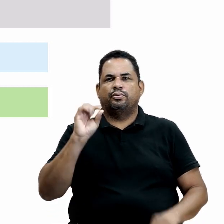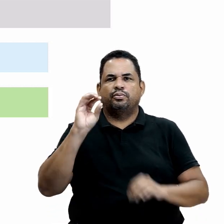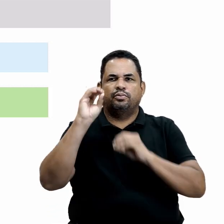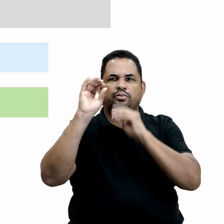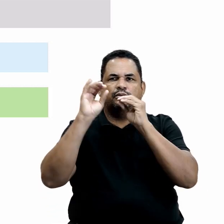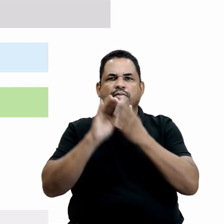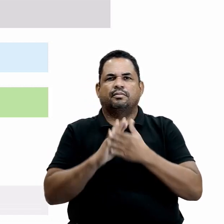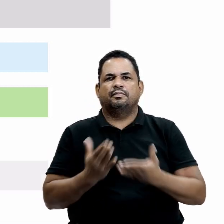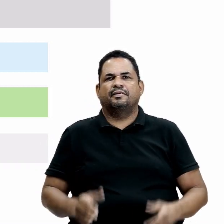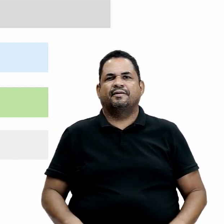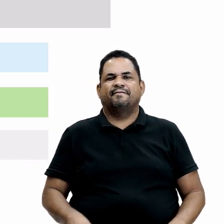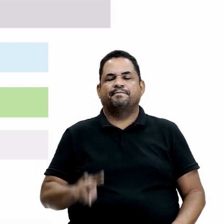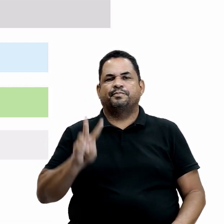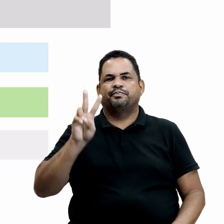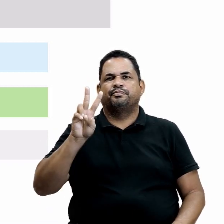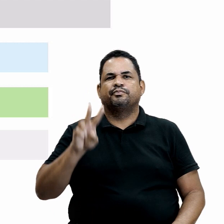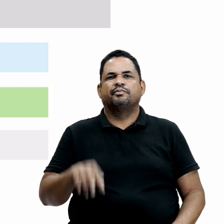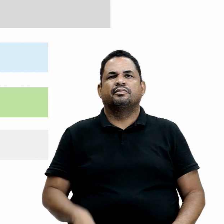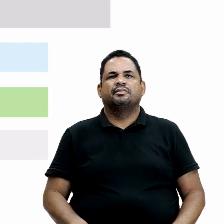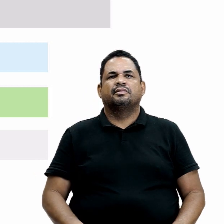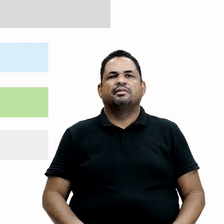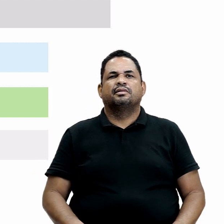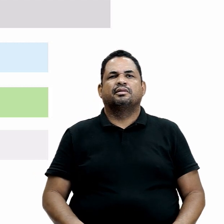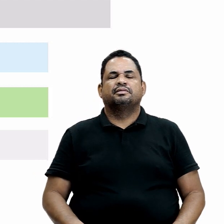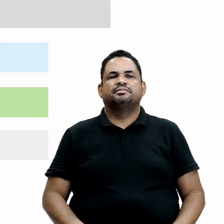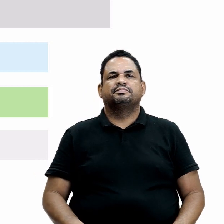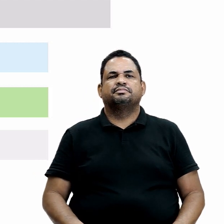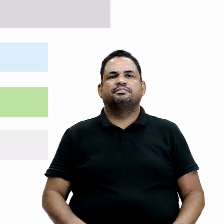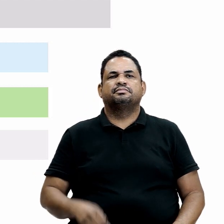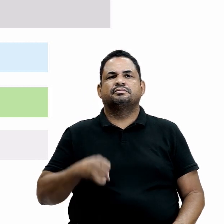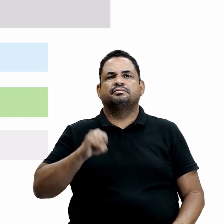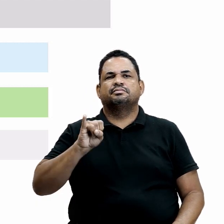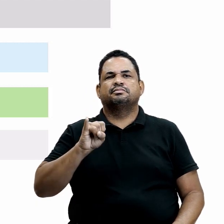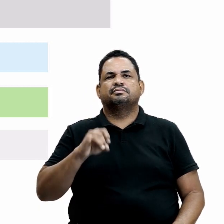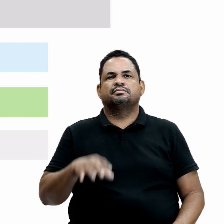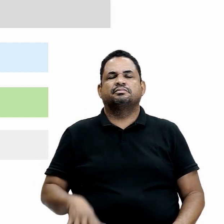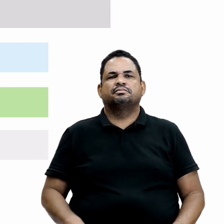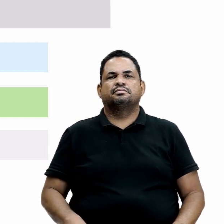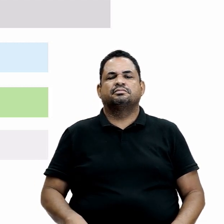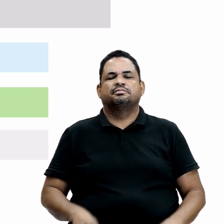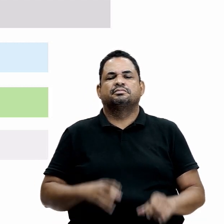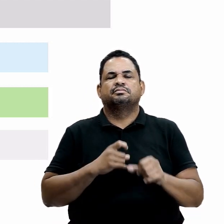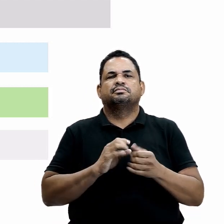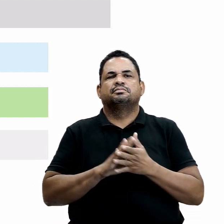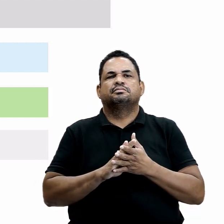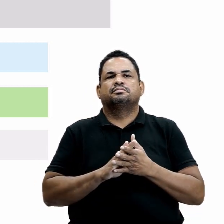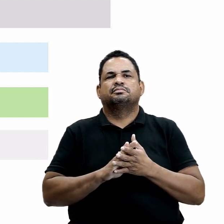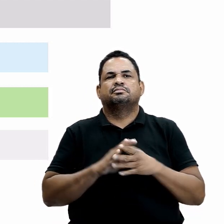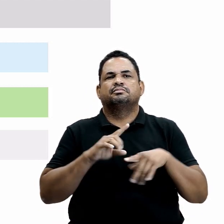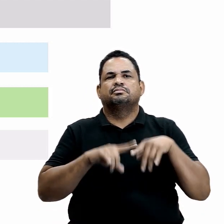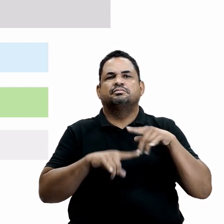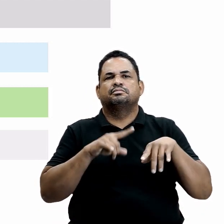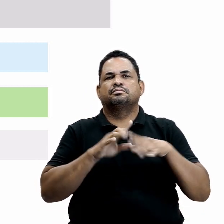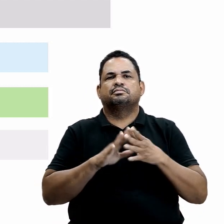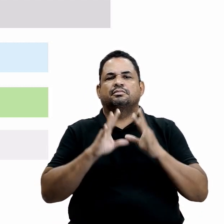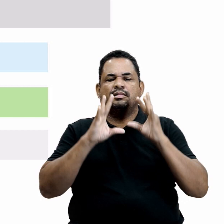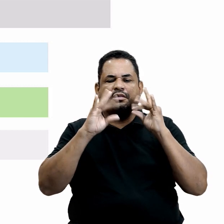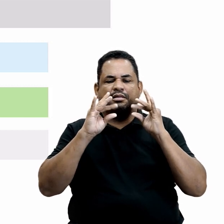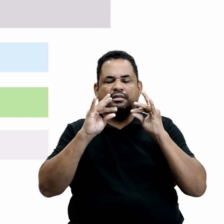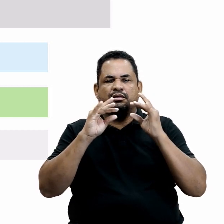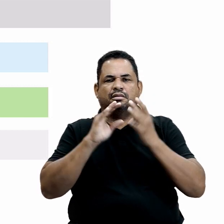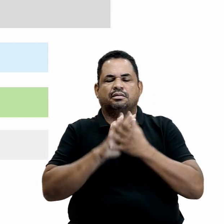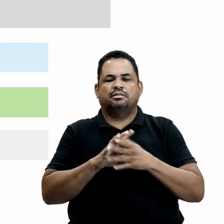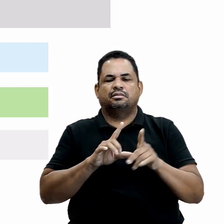V. No entanto, se o elemento estiver no estado líquido, tem um